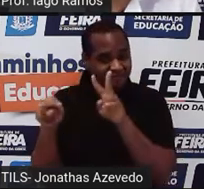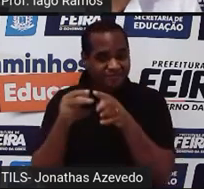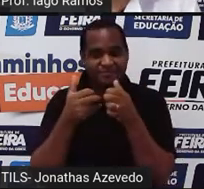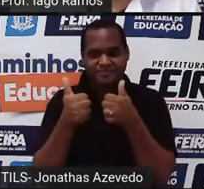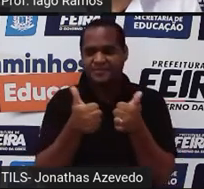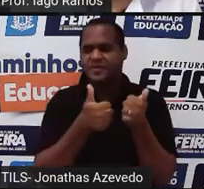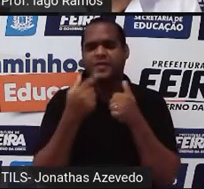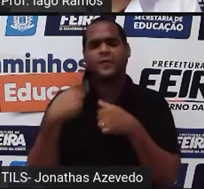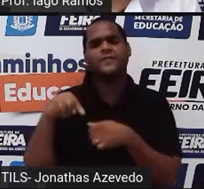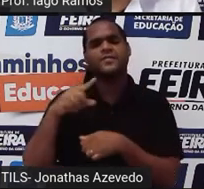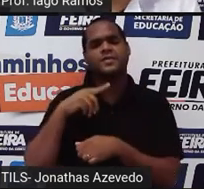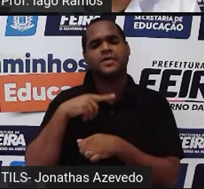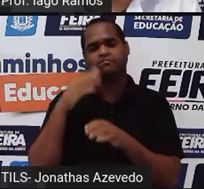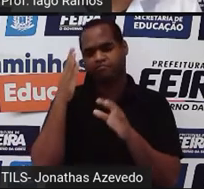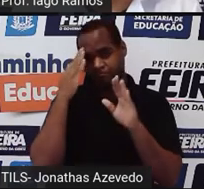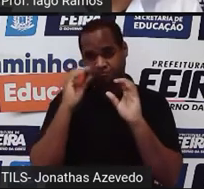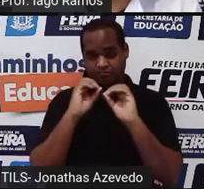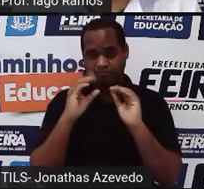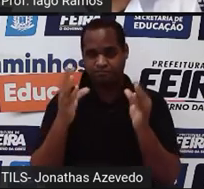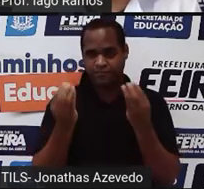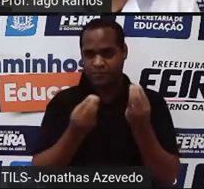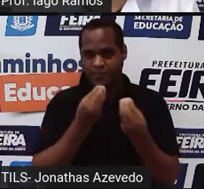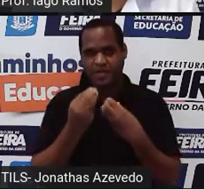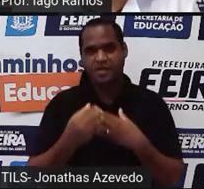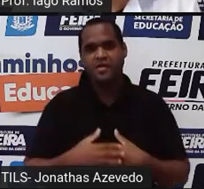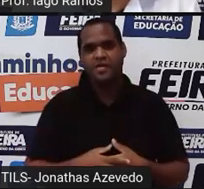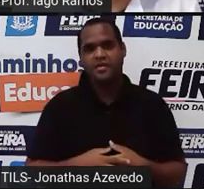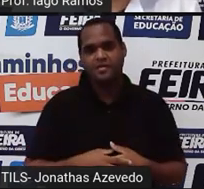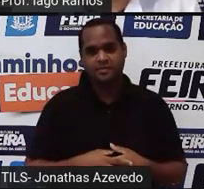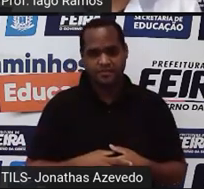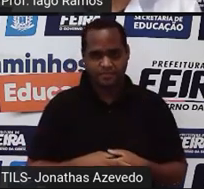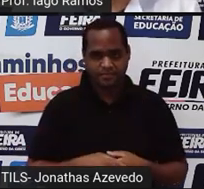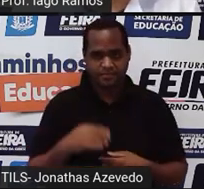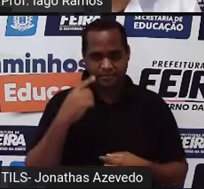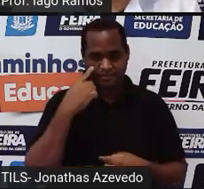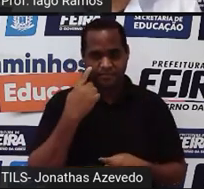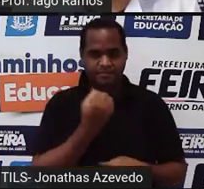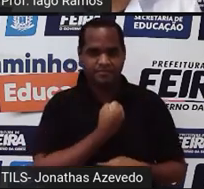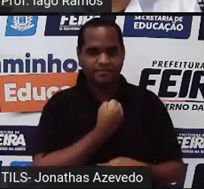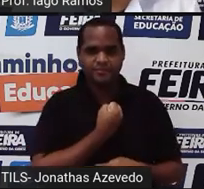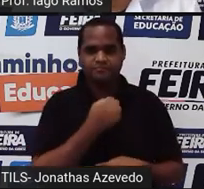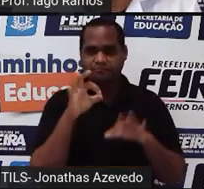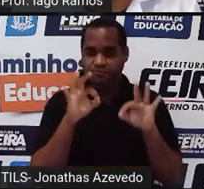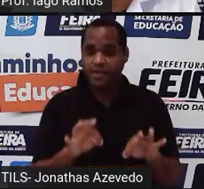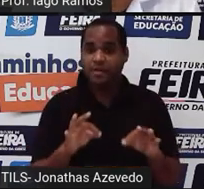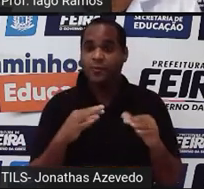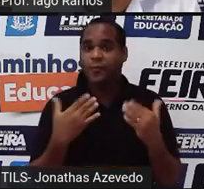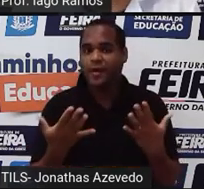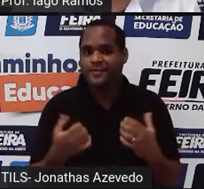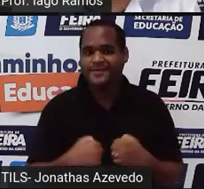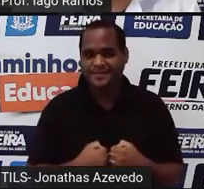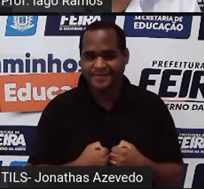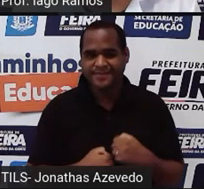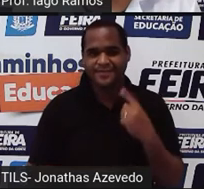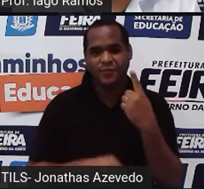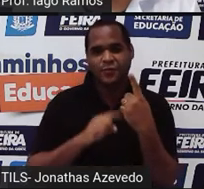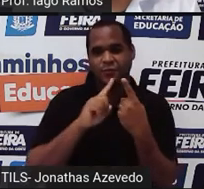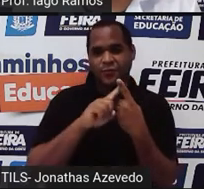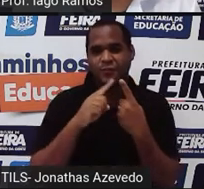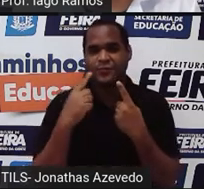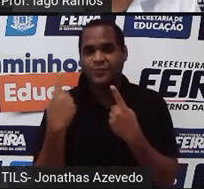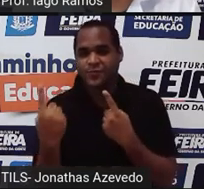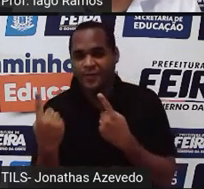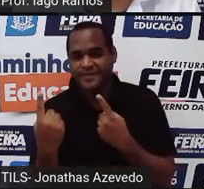ver se a gente entendeu mesmo, tá? Então, olha só. Qual das opções está correta? Tem duas opções.